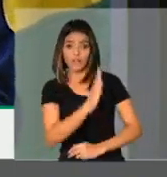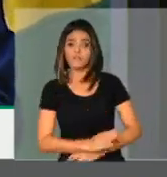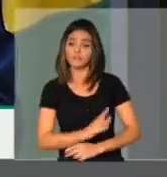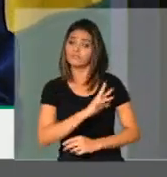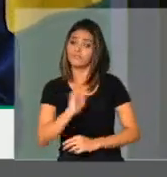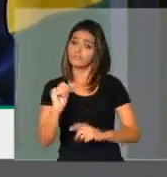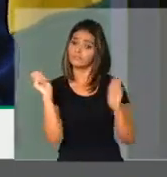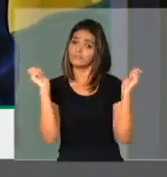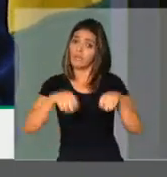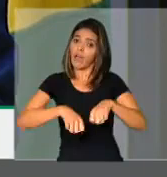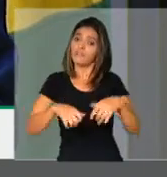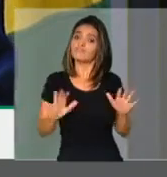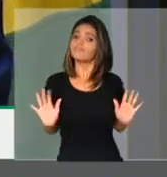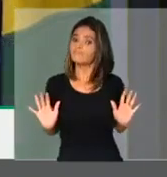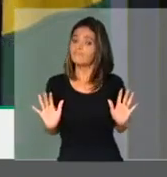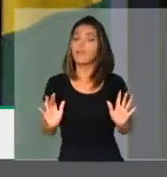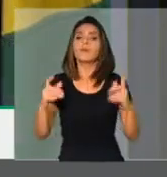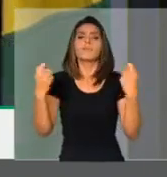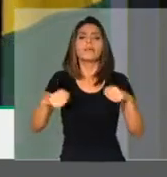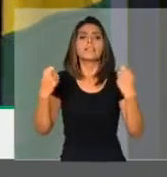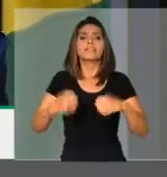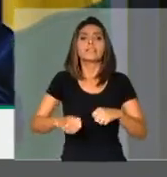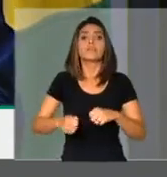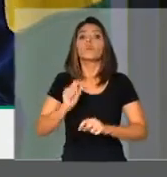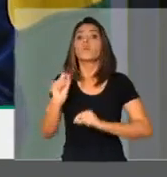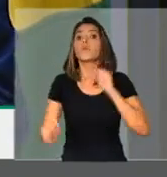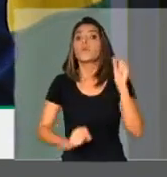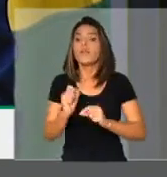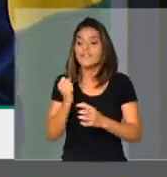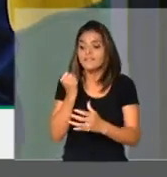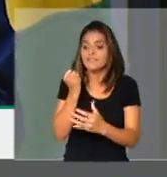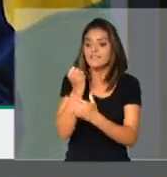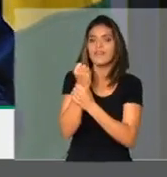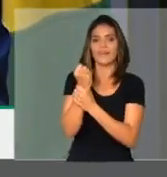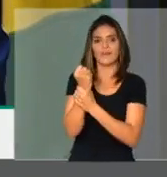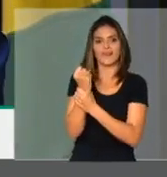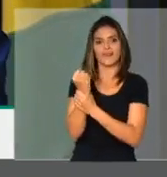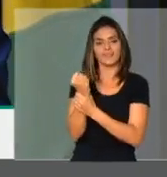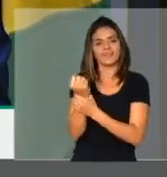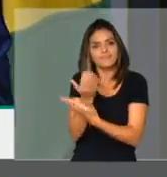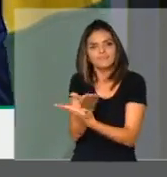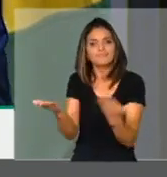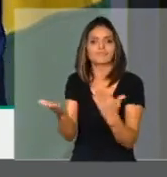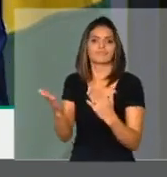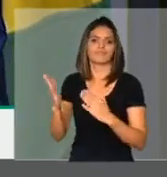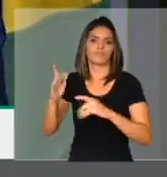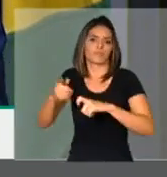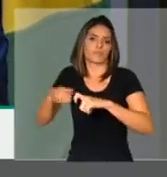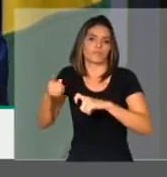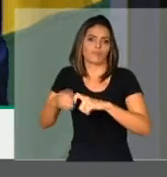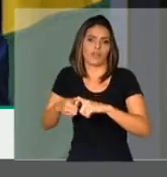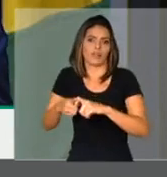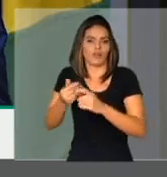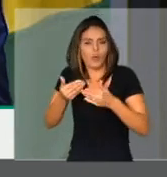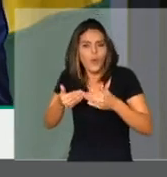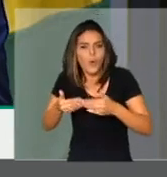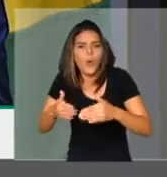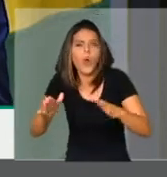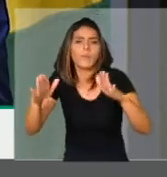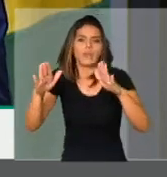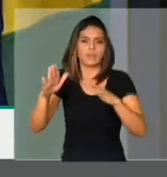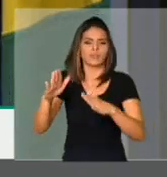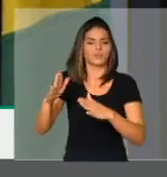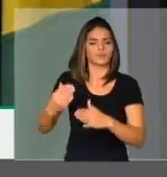que precisa é haver uma segurança para esses médicos que estão iniciando, que precisam trabalhar,